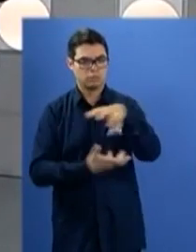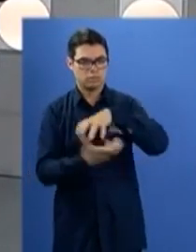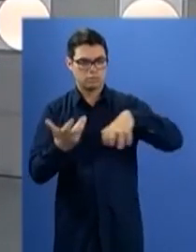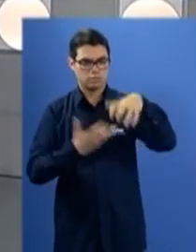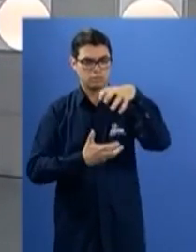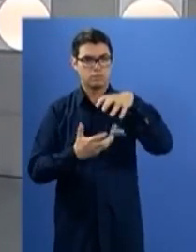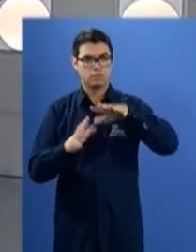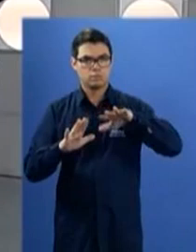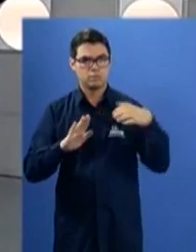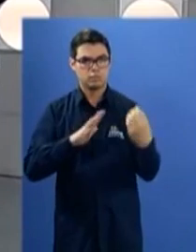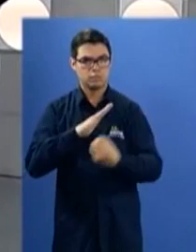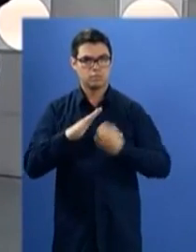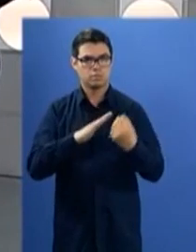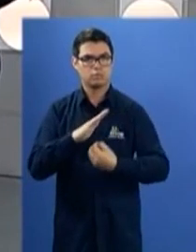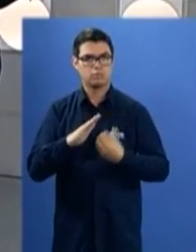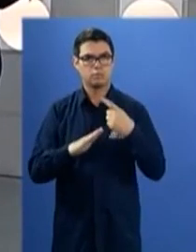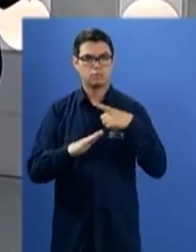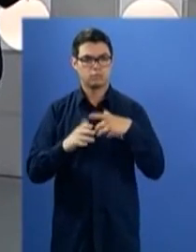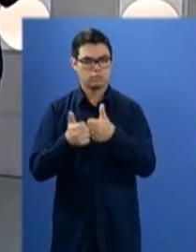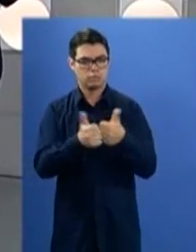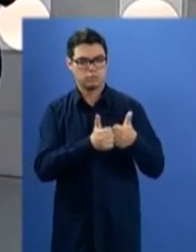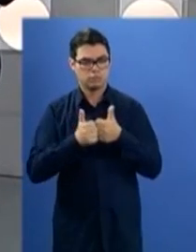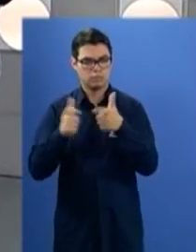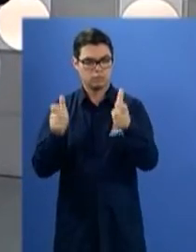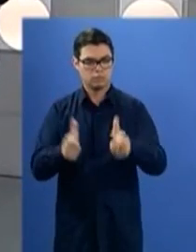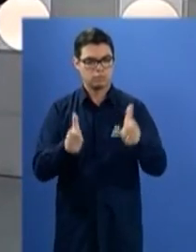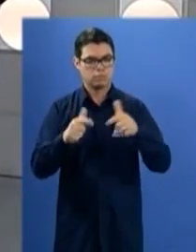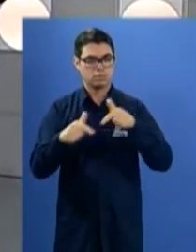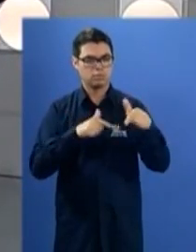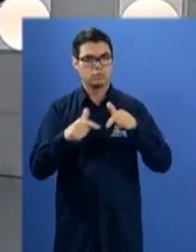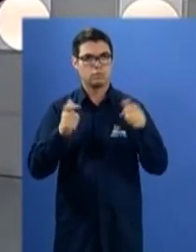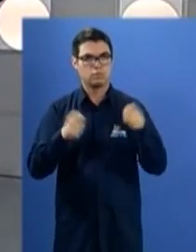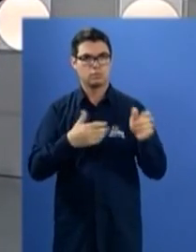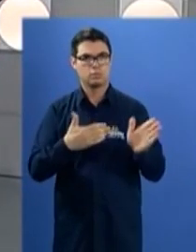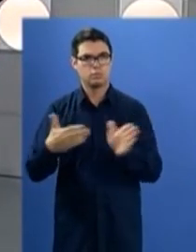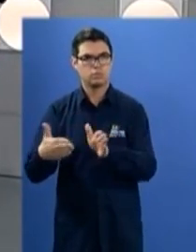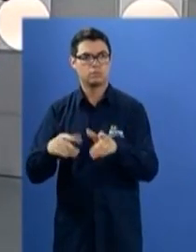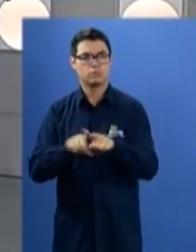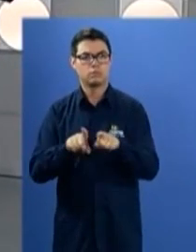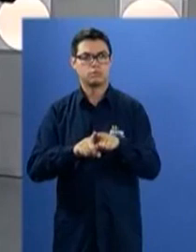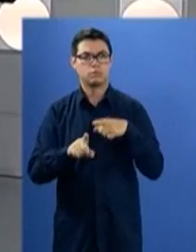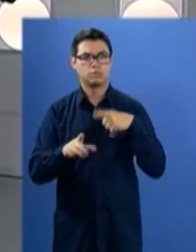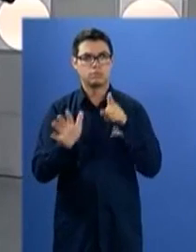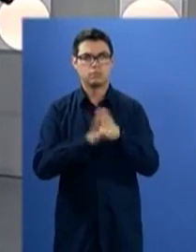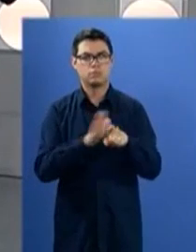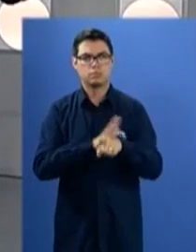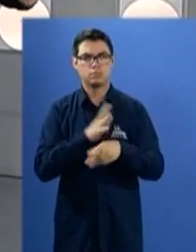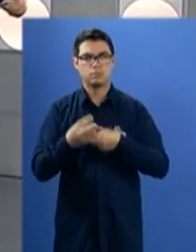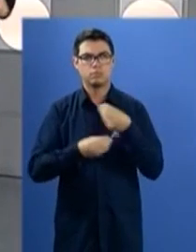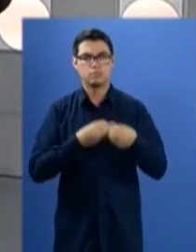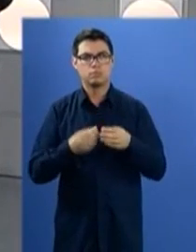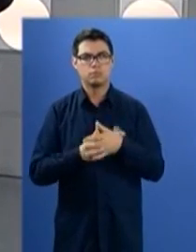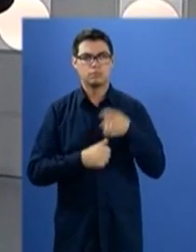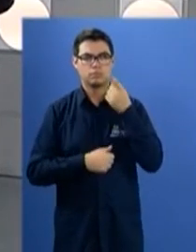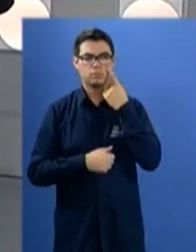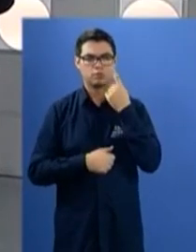organizacional. Então, nós temos um meio ambiente físico, que é o local onde acontece o processo. E aí as perguntas são a nível, por exemplo,